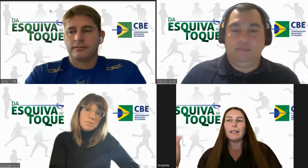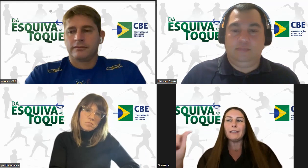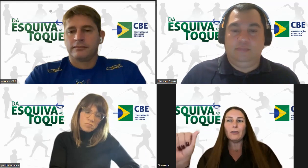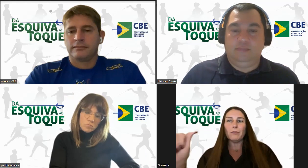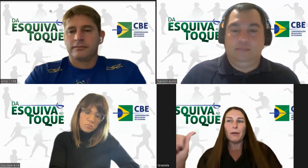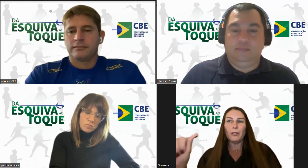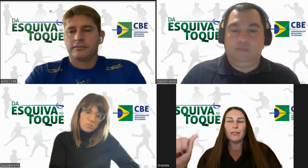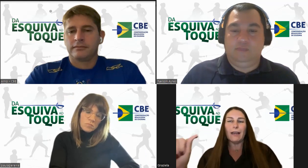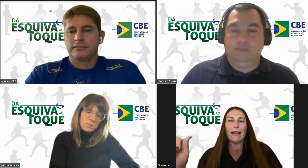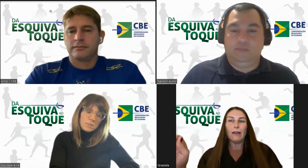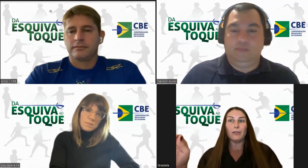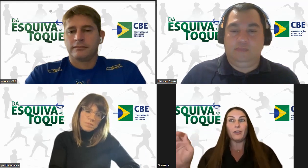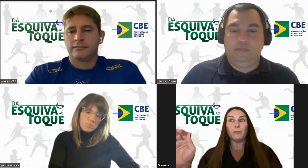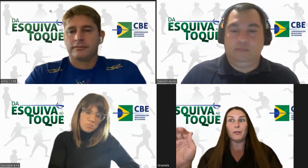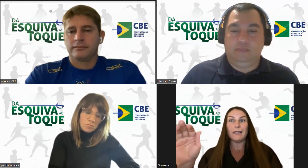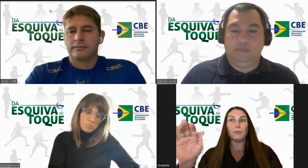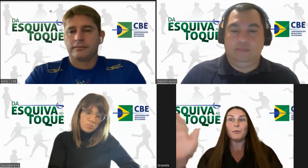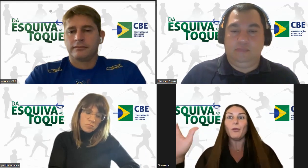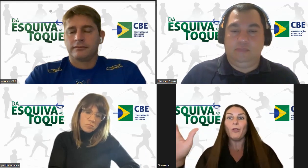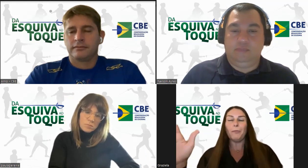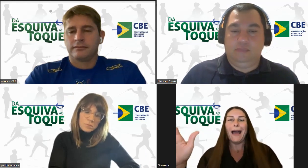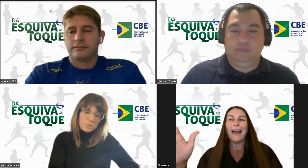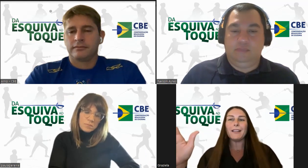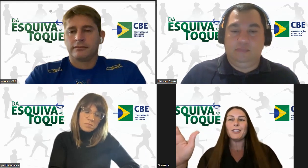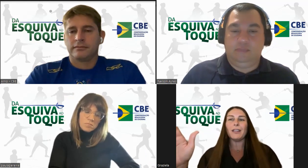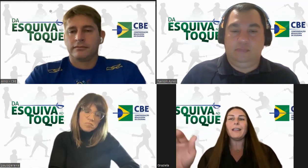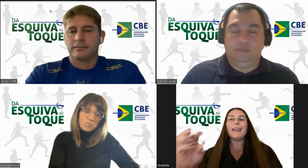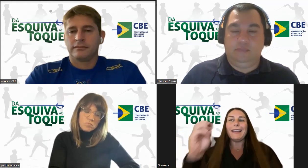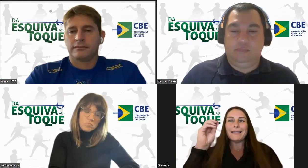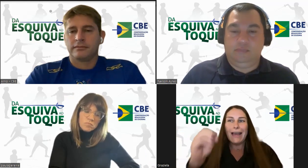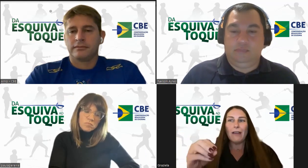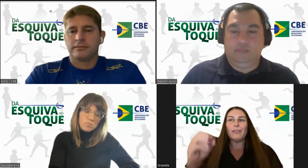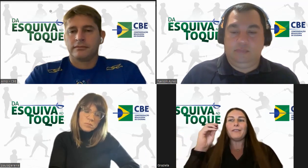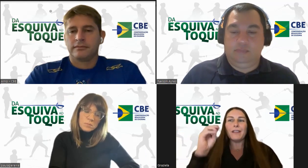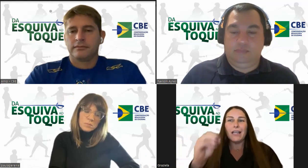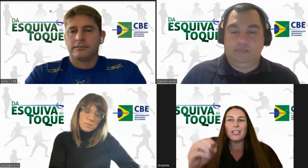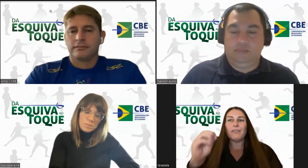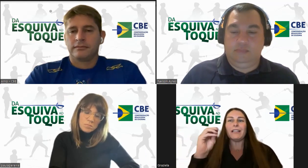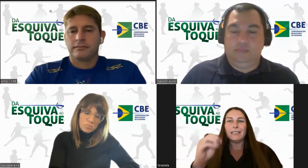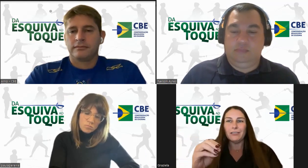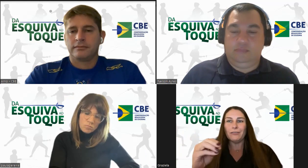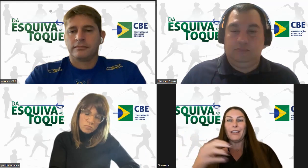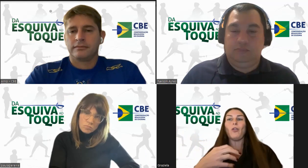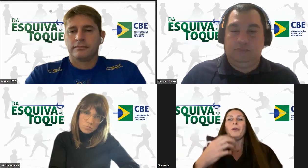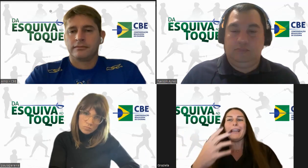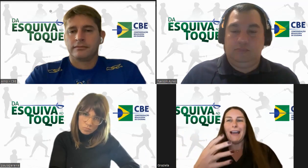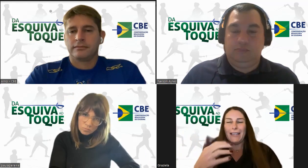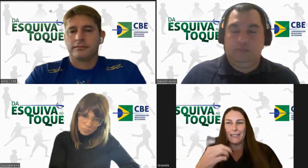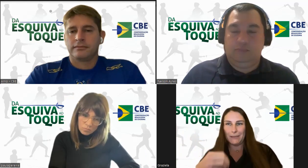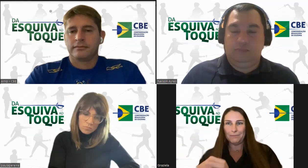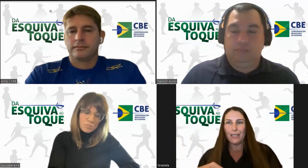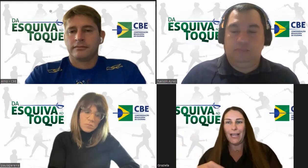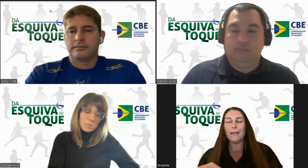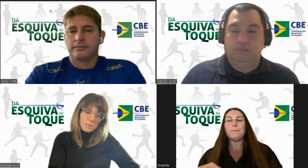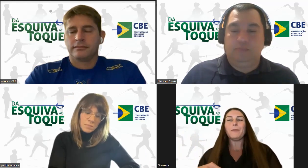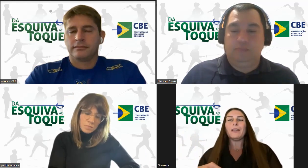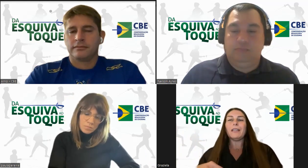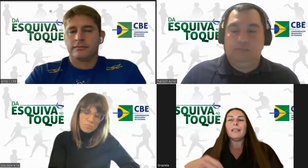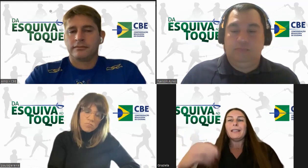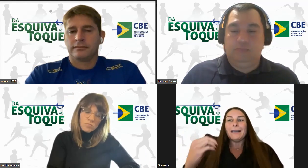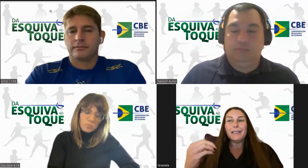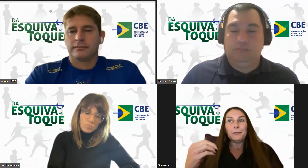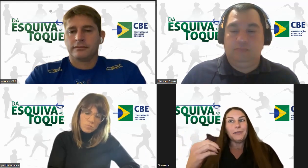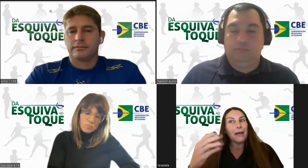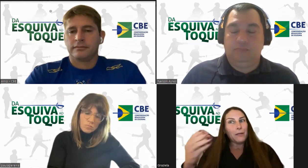então se o atleta tomar muita água e for por exemplo para um combate essa água Vai ficar chacoalhando vai incomodar aí né